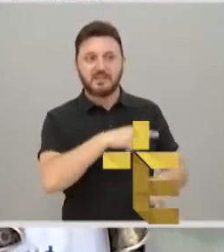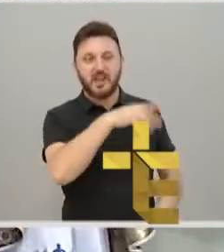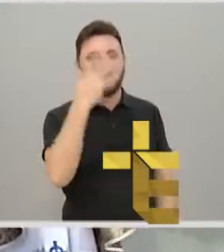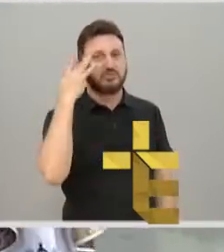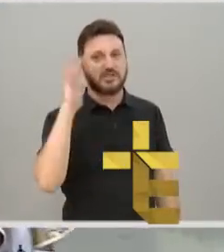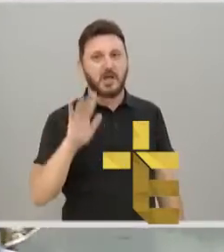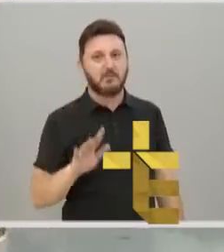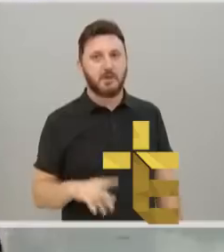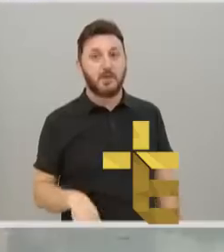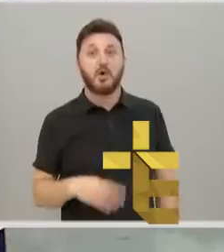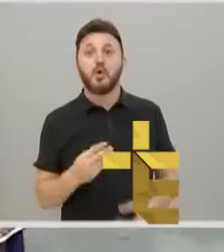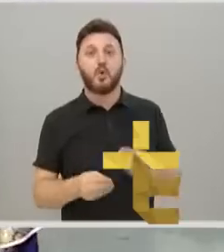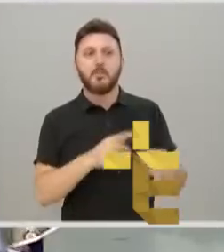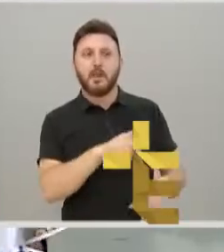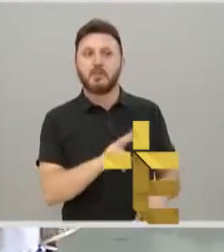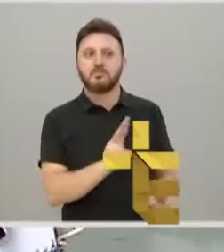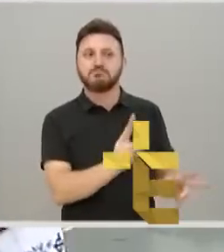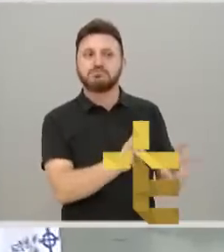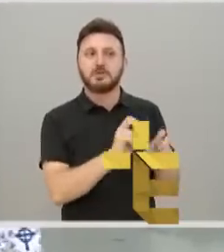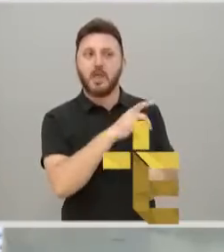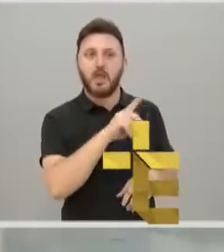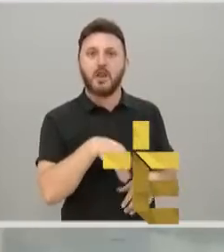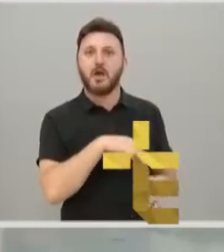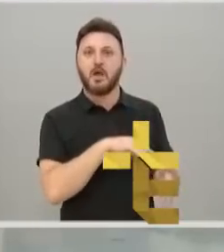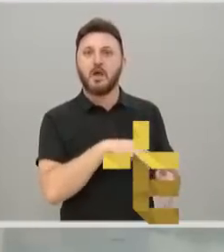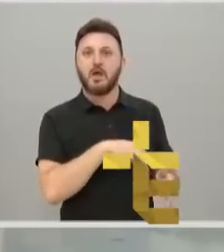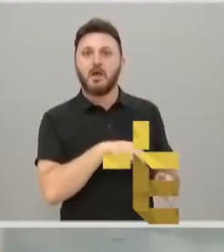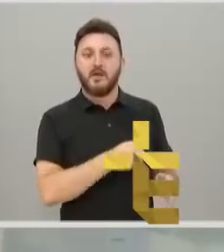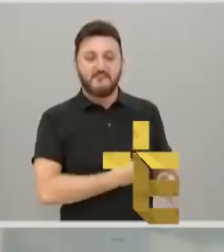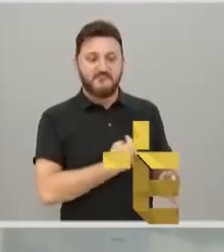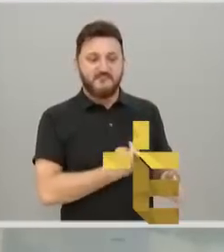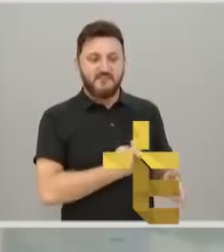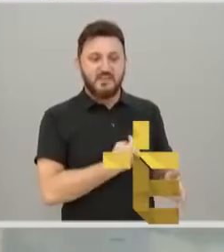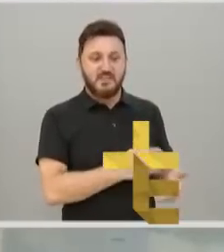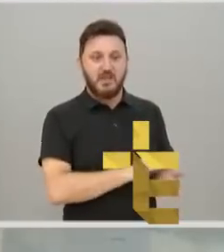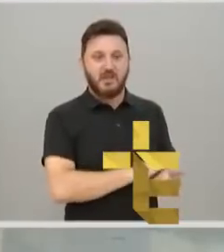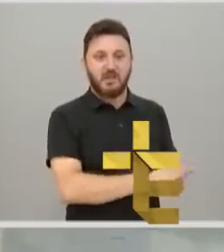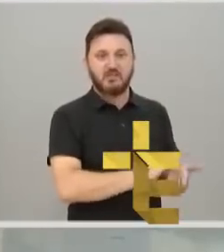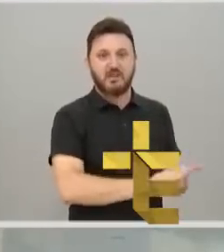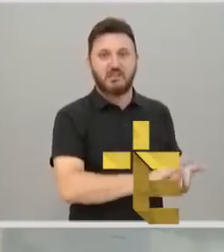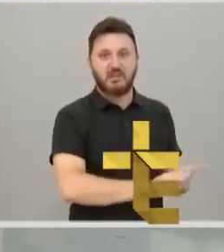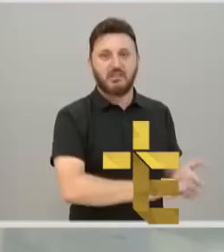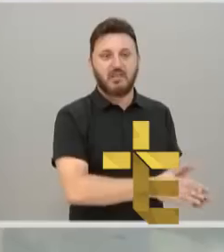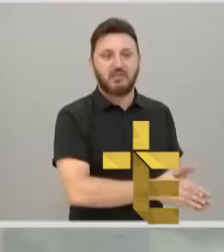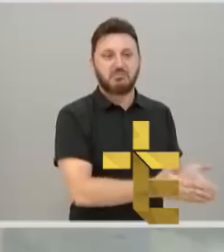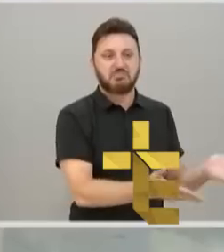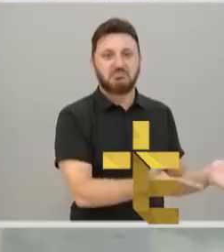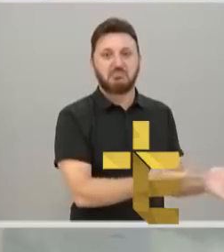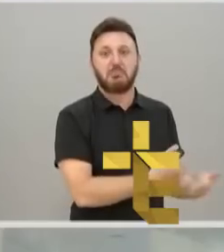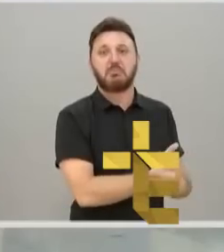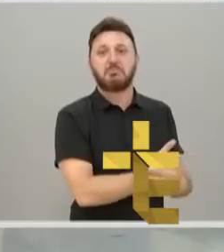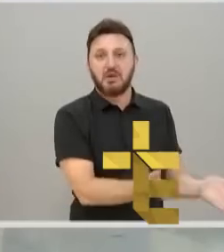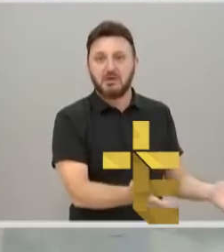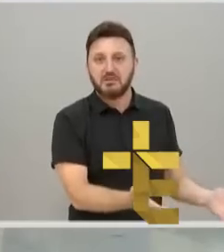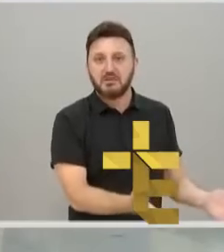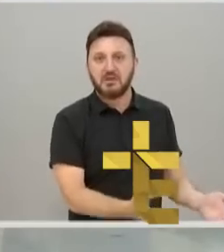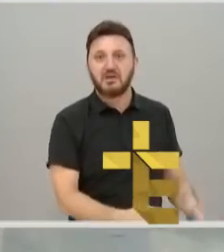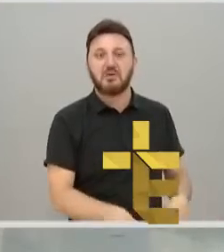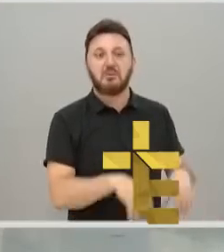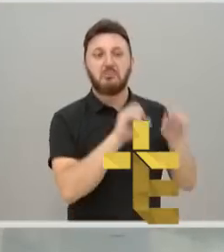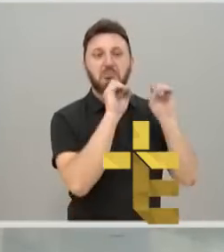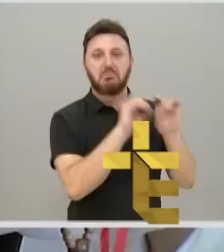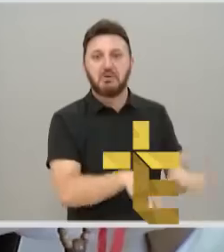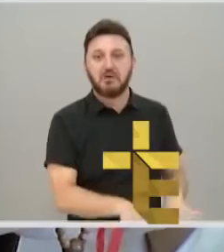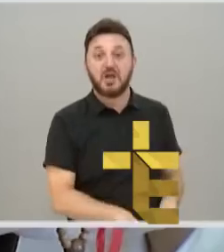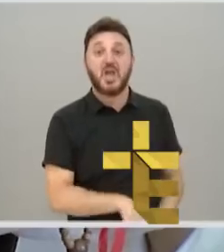ela só não se dá conta que ela está gastando a sua vida em futilidades. Quando cai